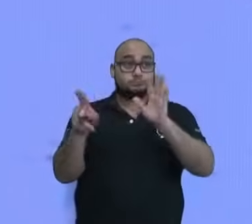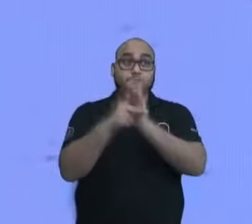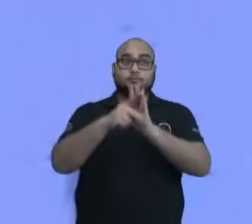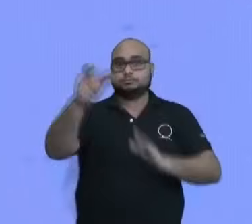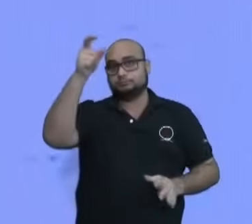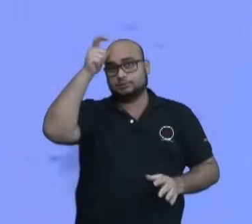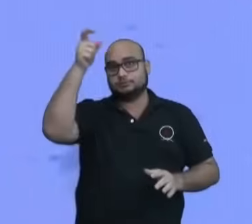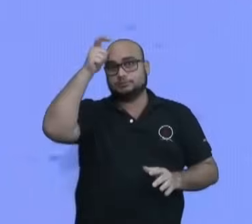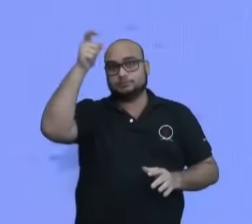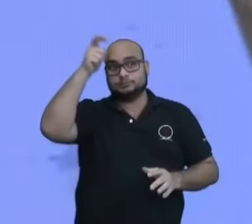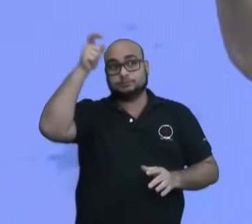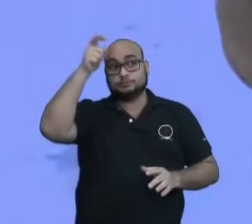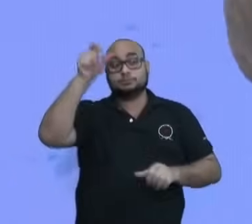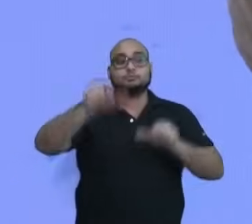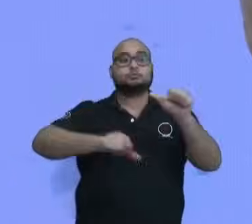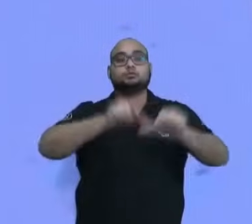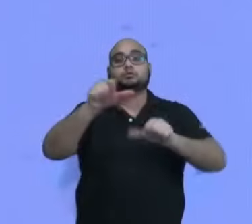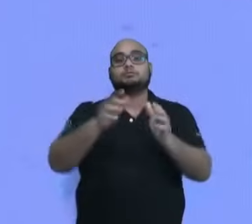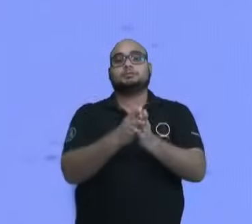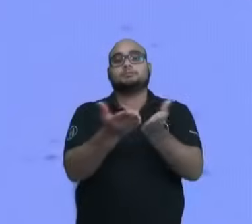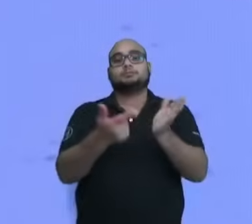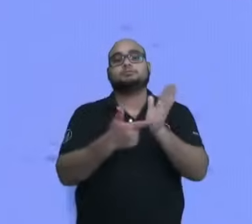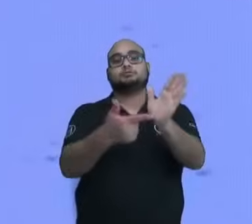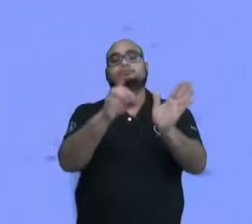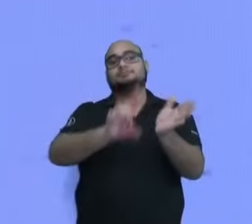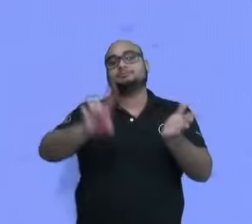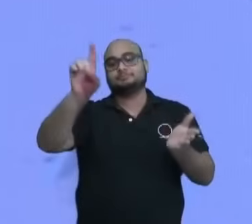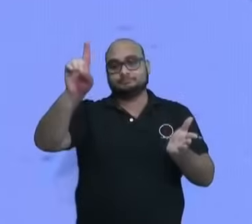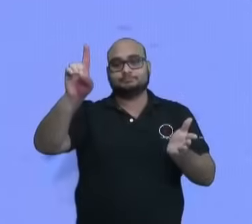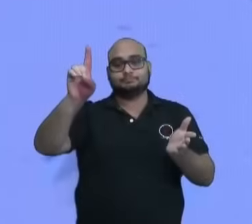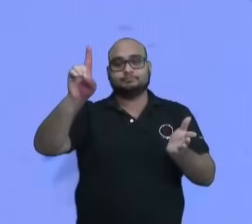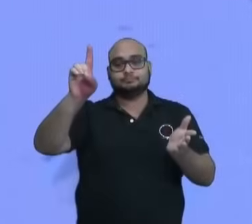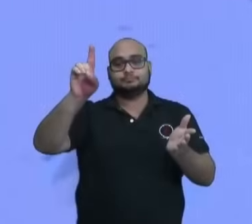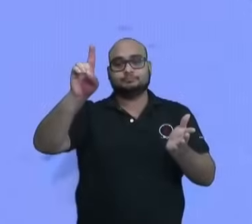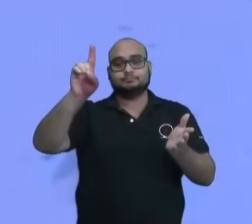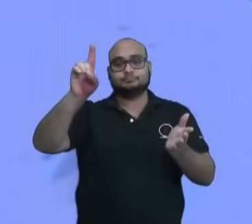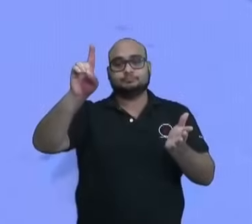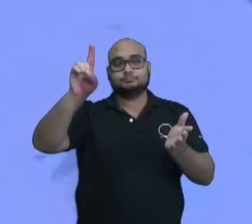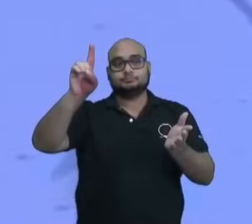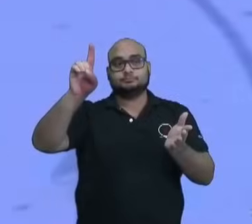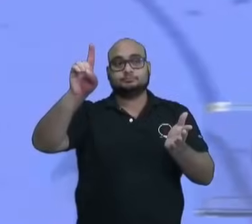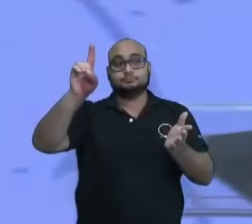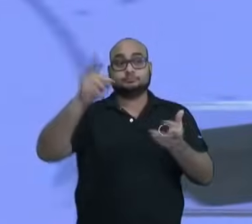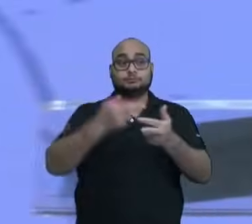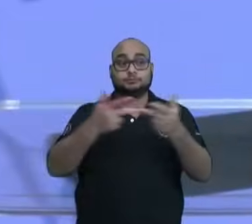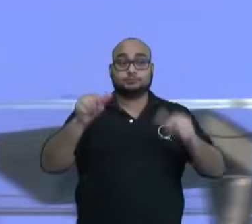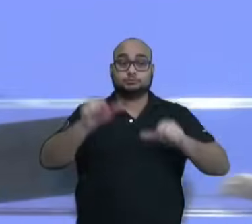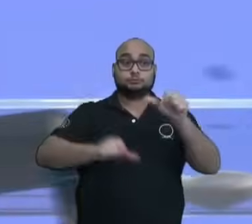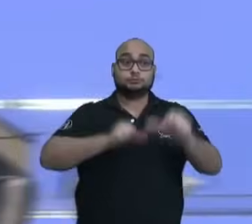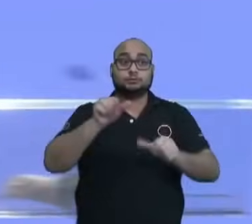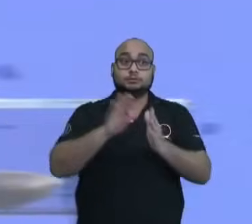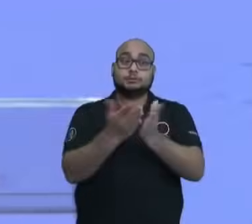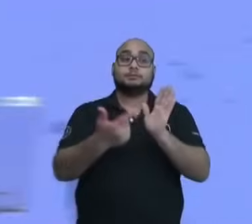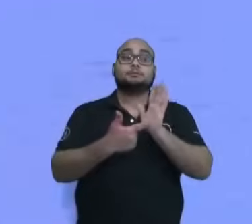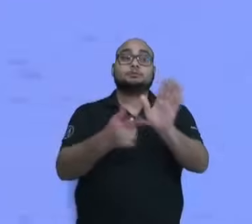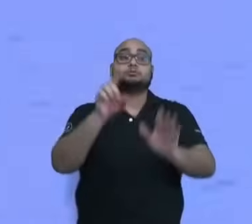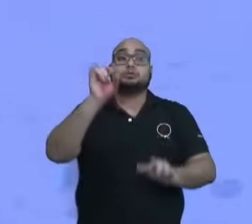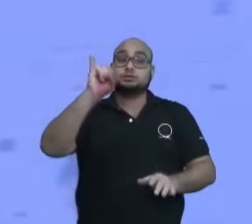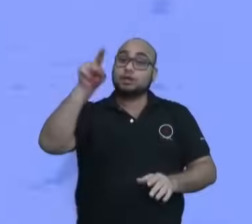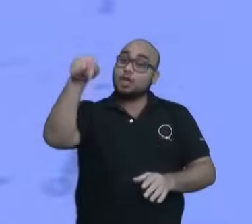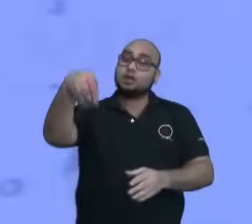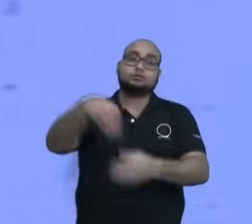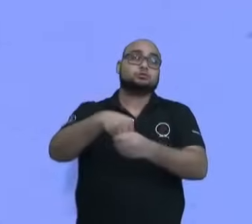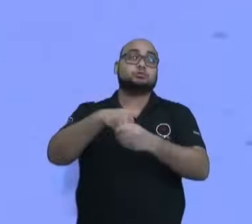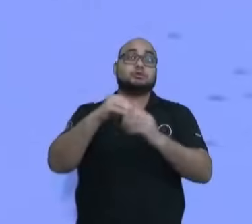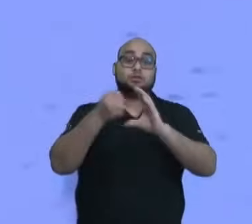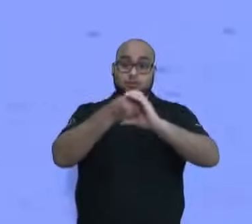violenta doutrinas deturpa a palavra marca dos últimos dias mas eu termino